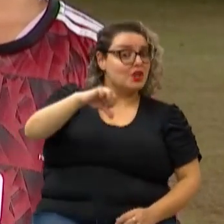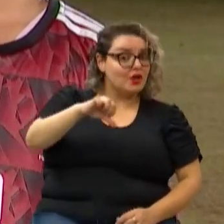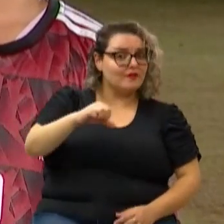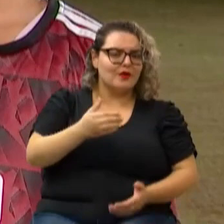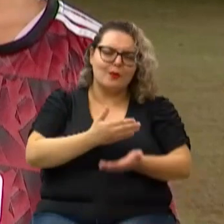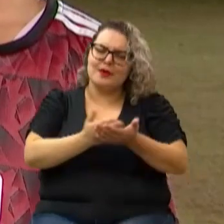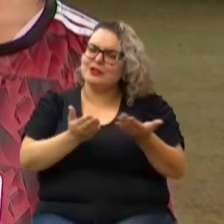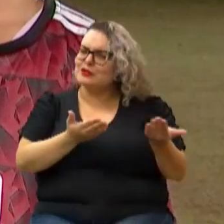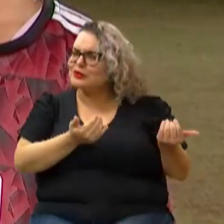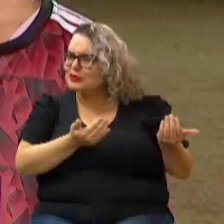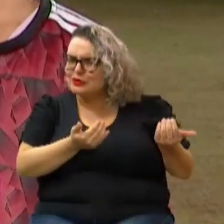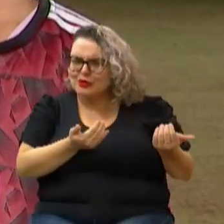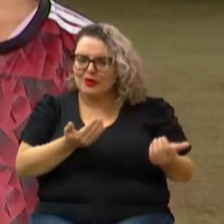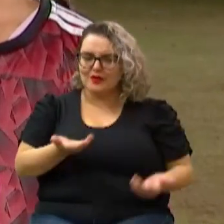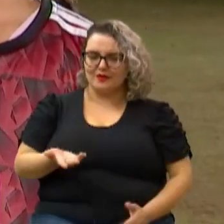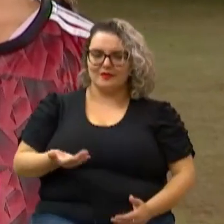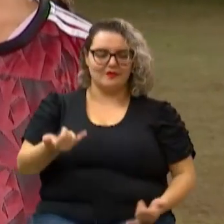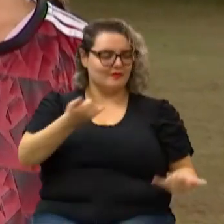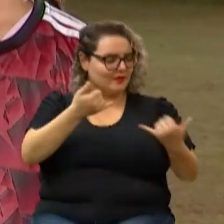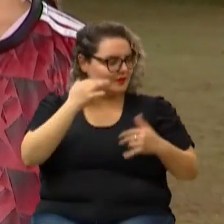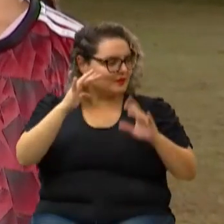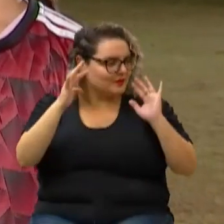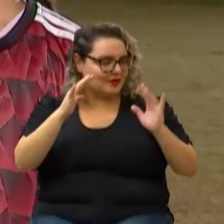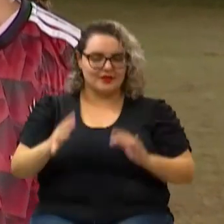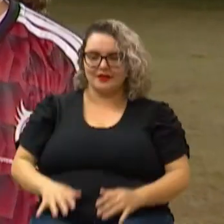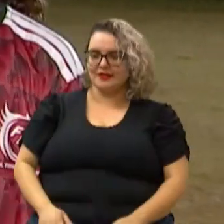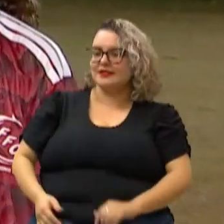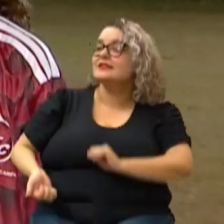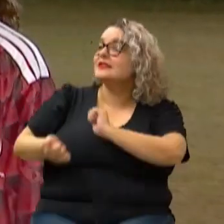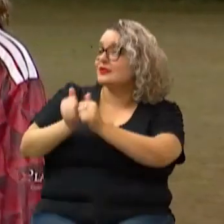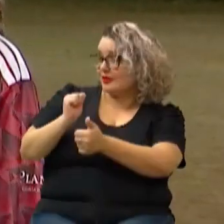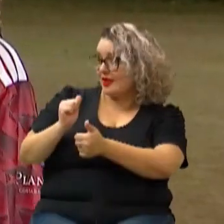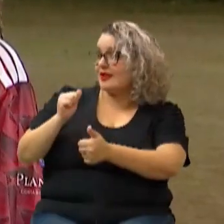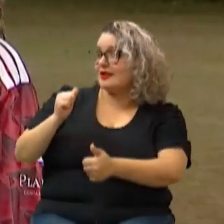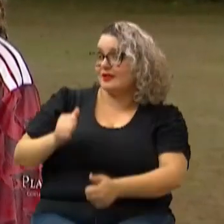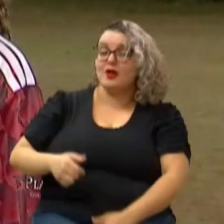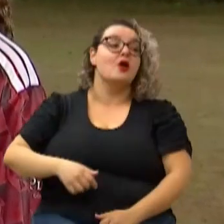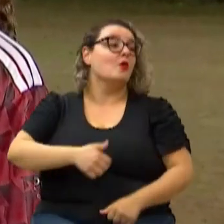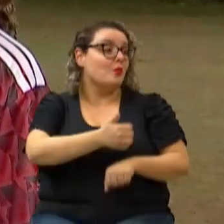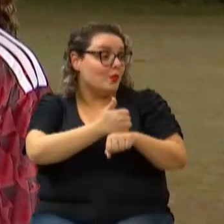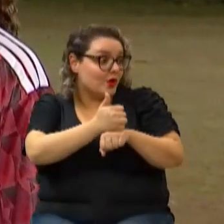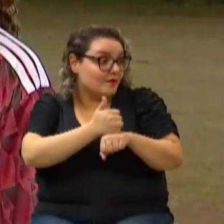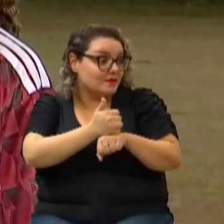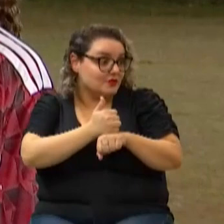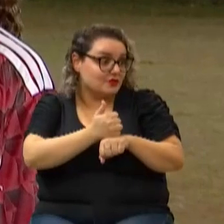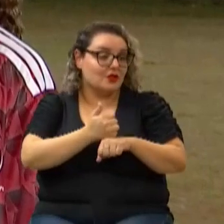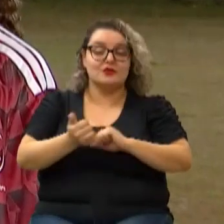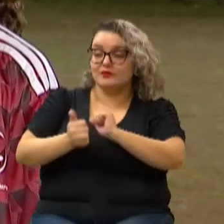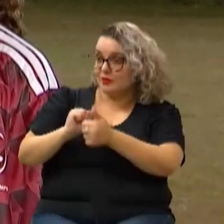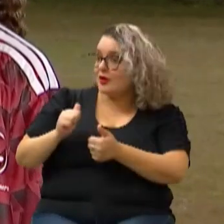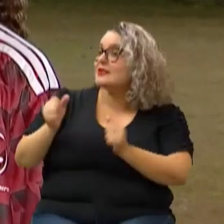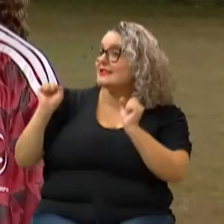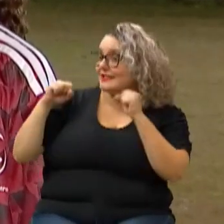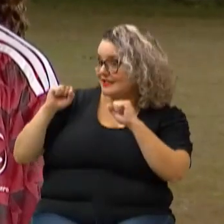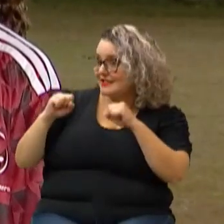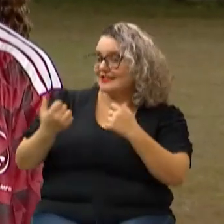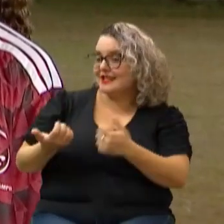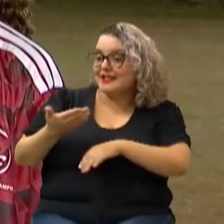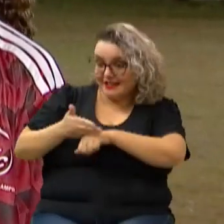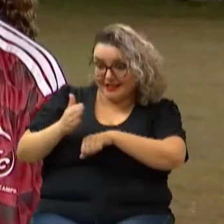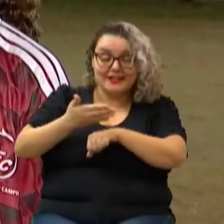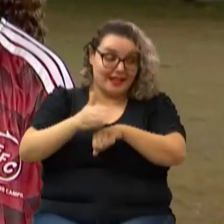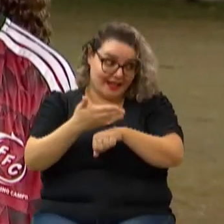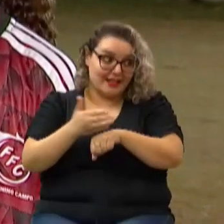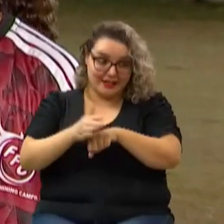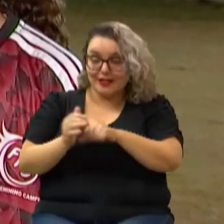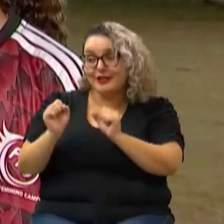anos, começou super novinha. Fala o seu sonho pra mim. Ser jogadora. Você quer ser jogadora profissional de futebol? Sim. E aí,